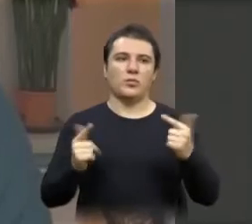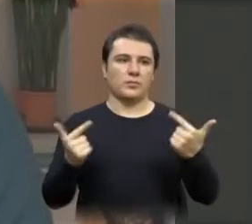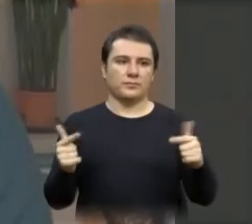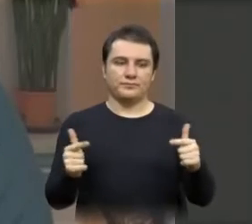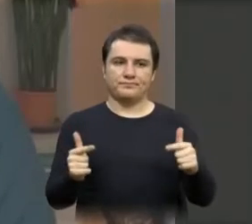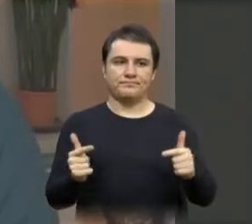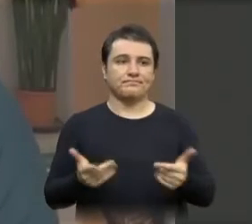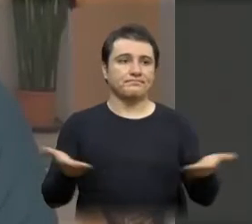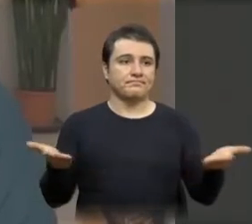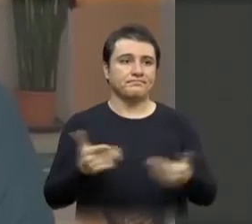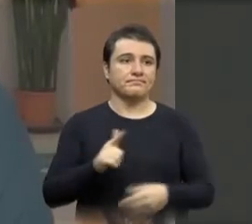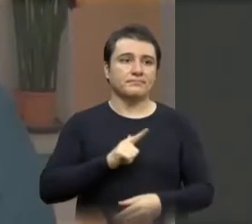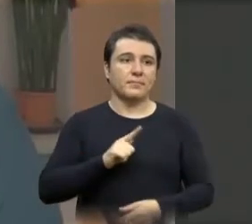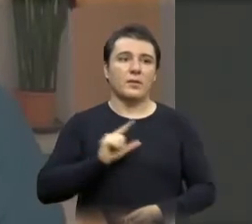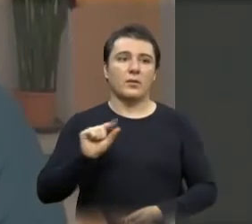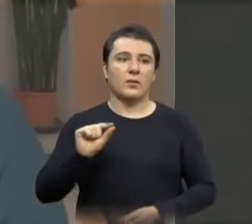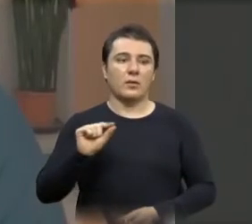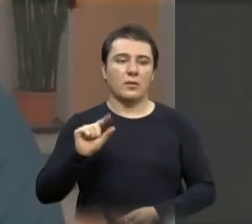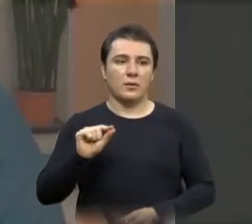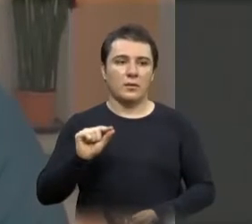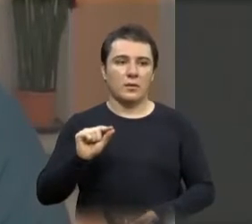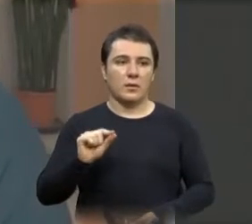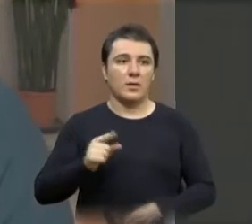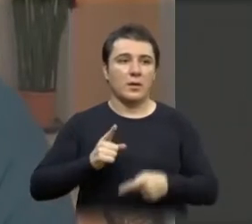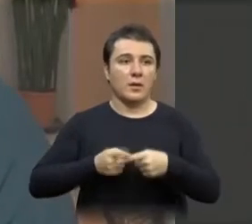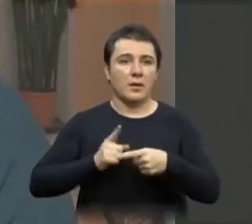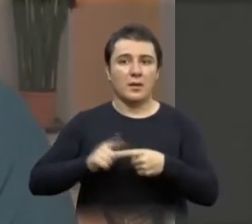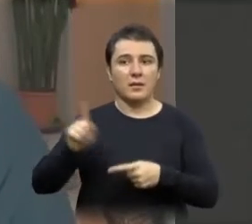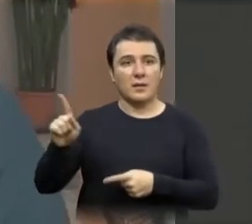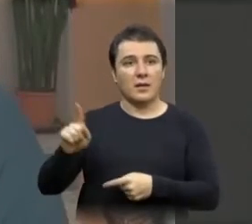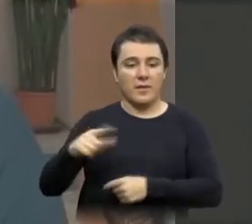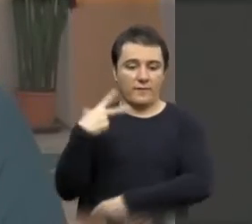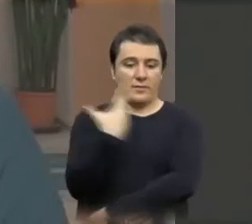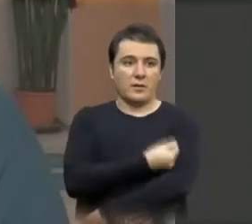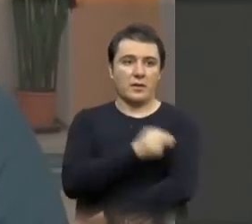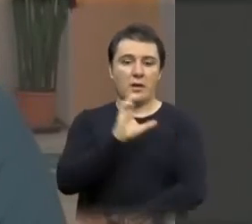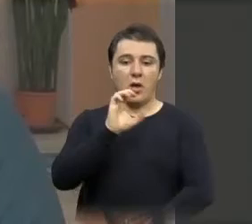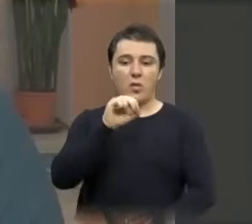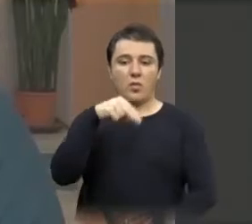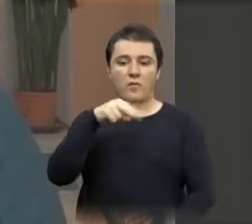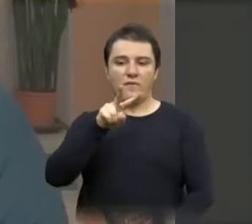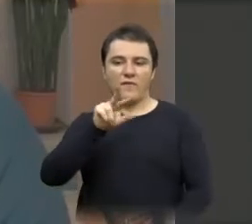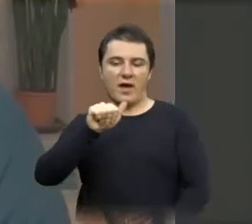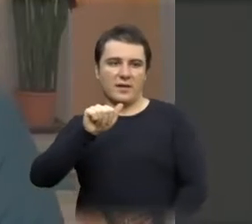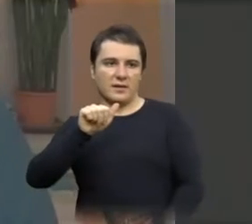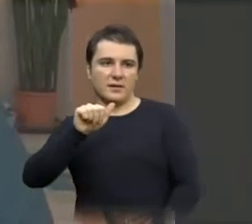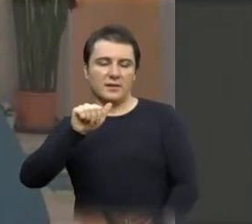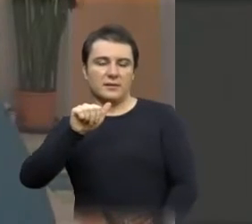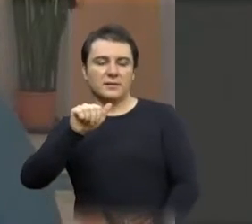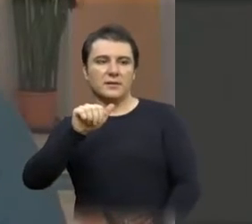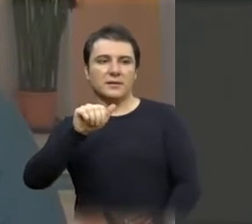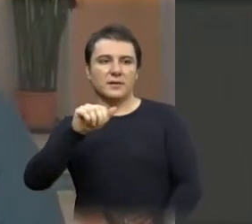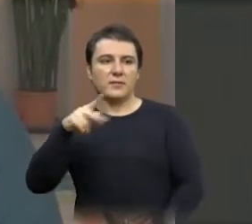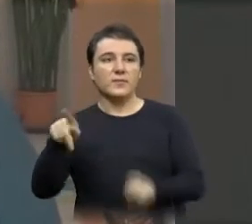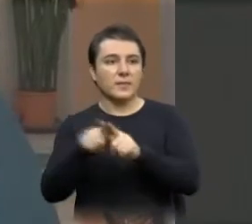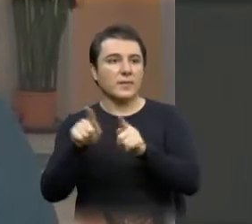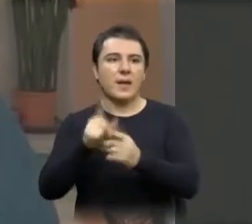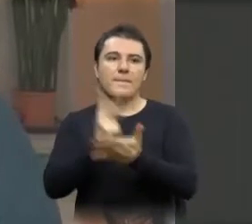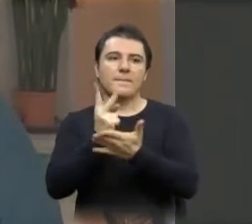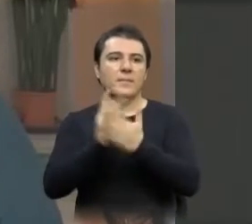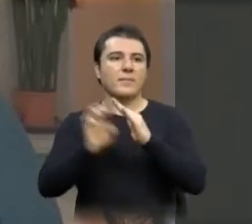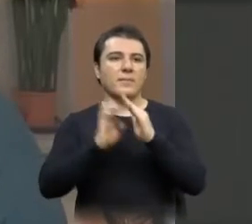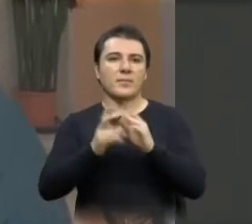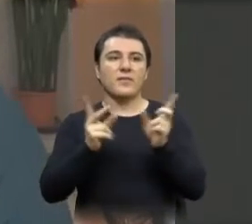a gente teve a notícia da Covaxin superfaturada, da mesma empresa que vende cloroquina para